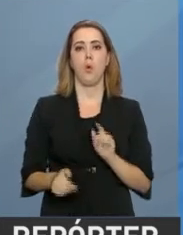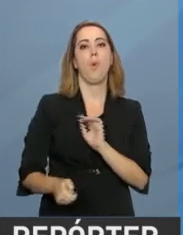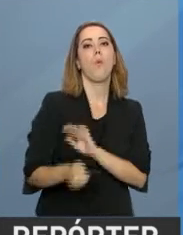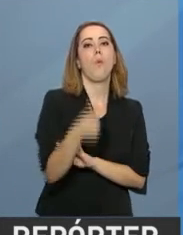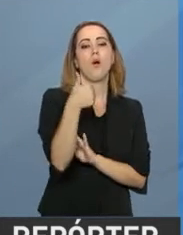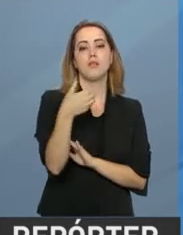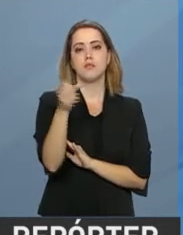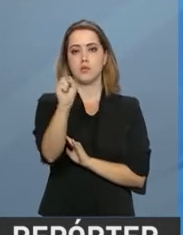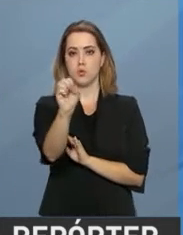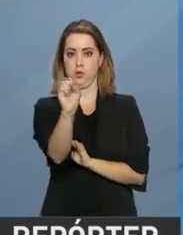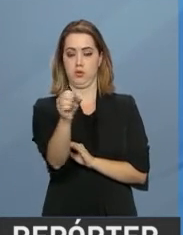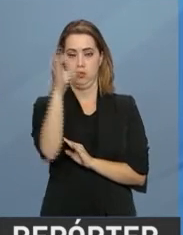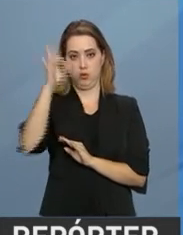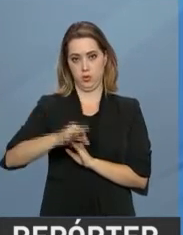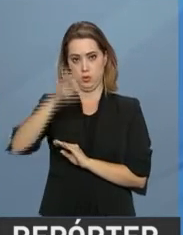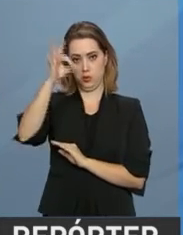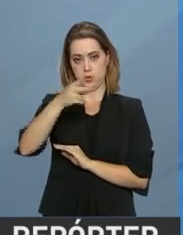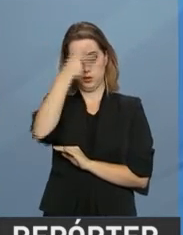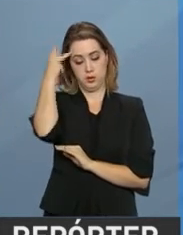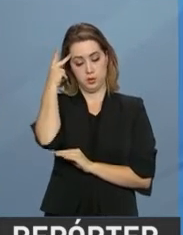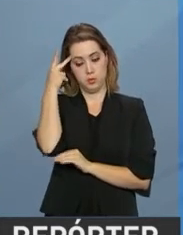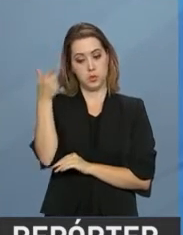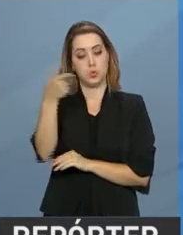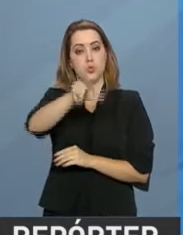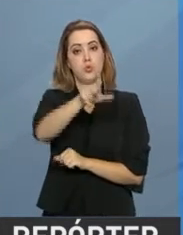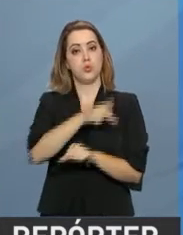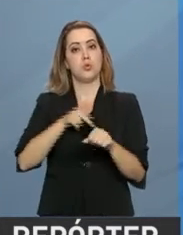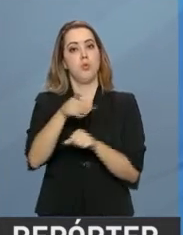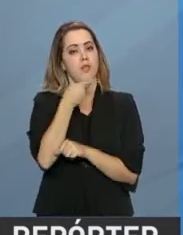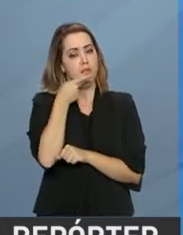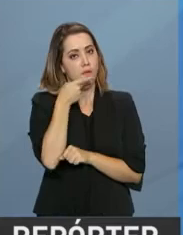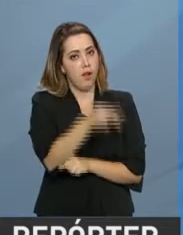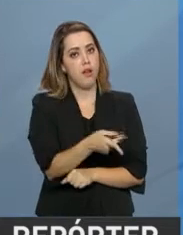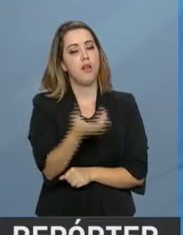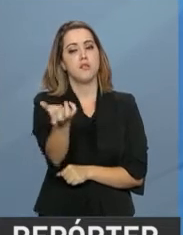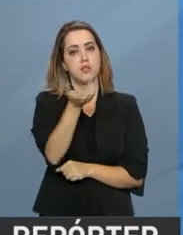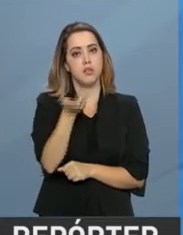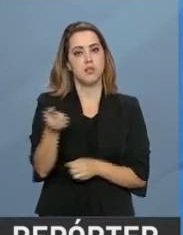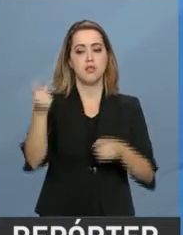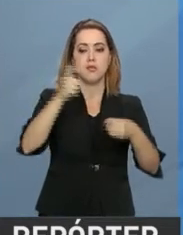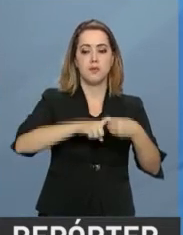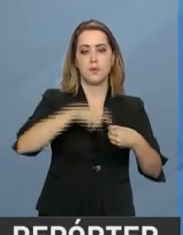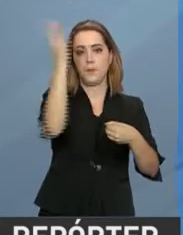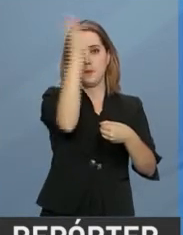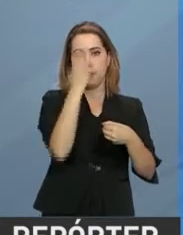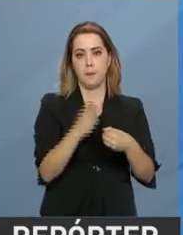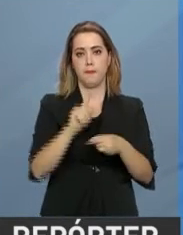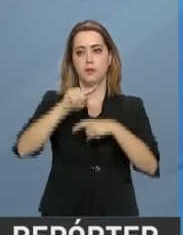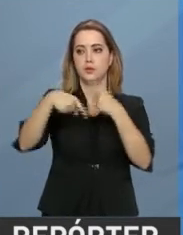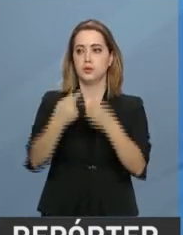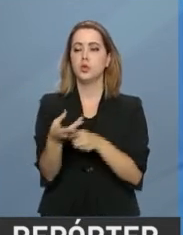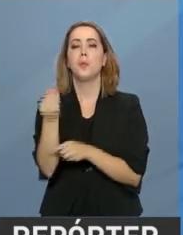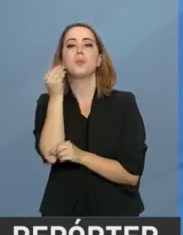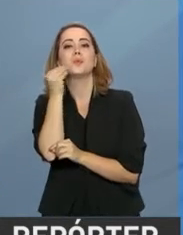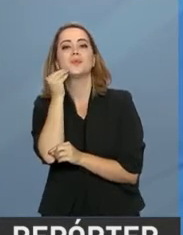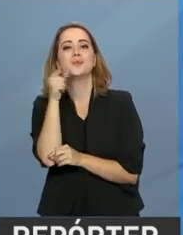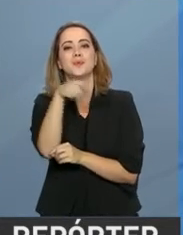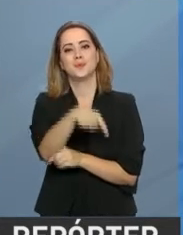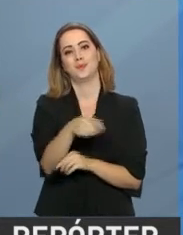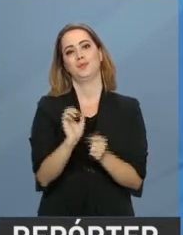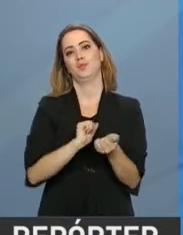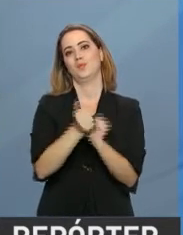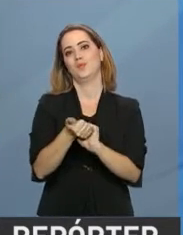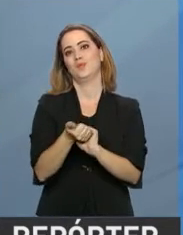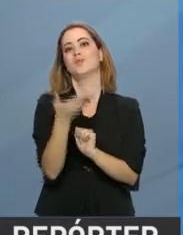88 por cento dos turistas estrangeiros afirmaram que pretendem voltar ao país após a experiência no evento